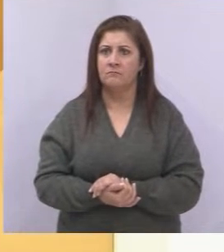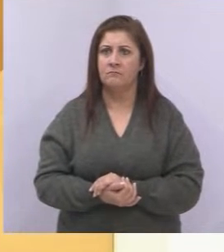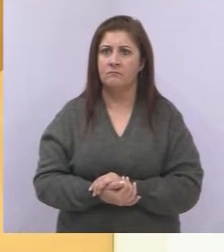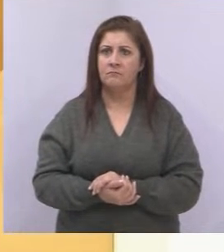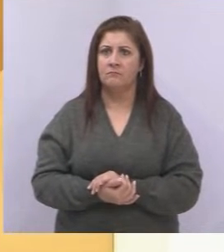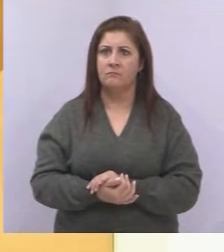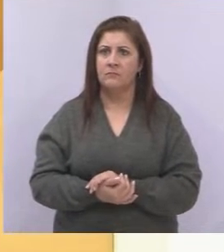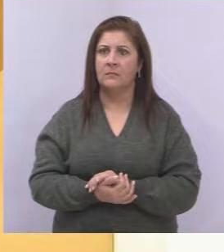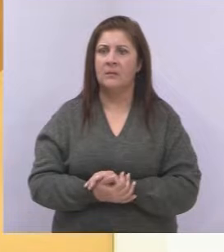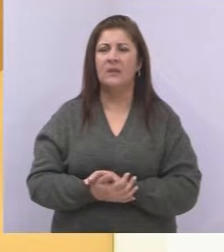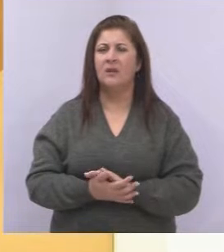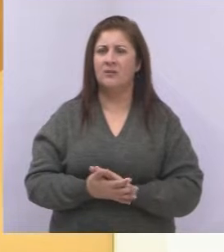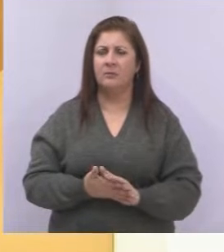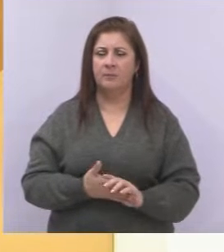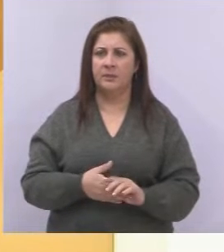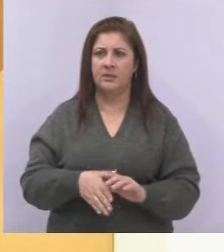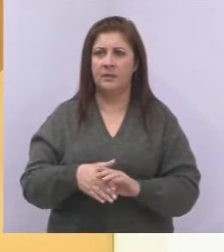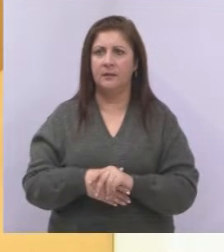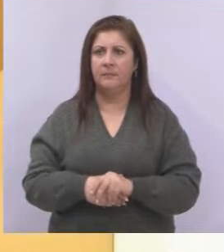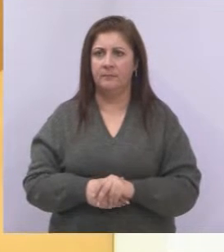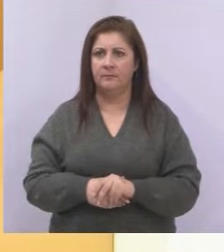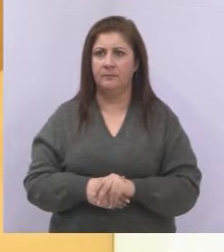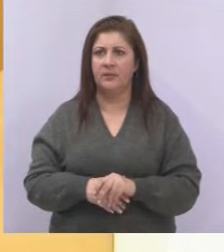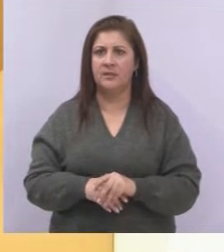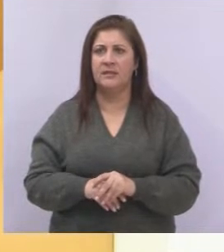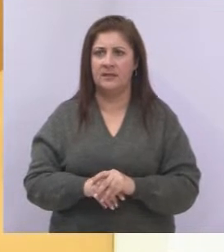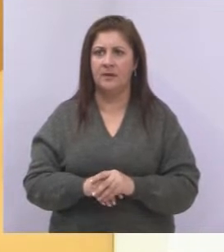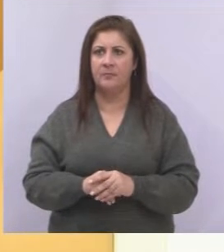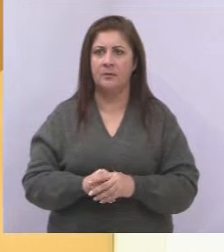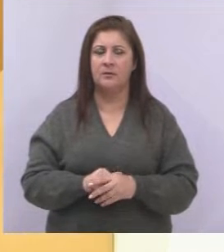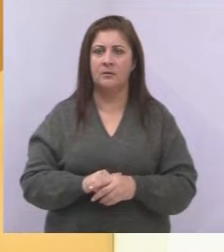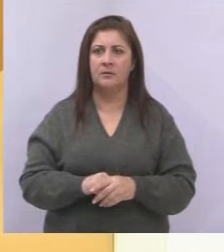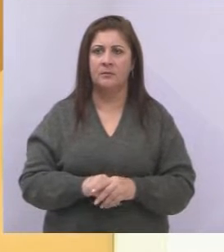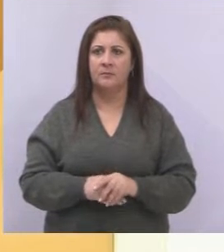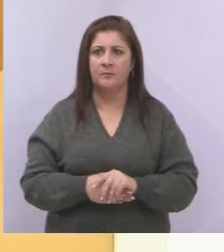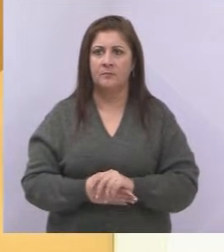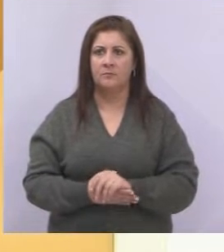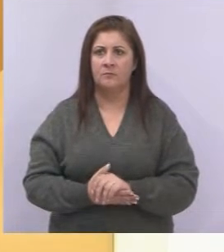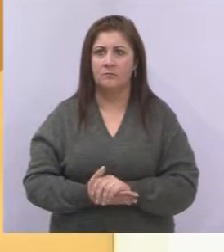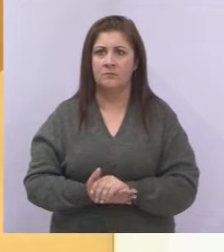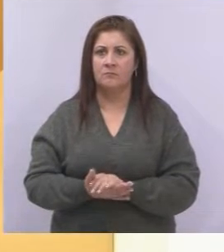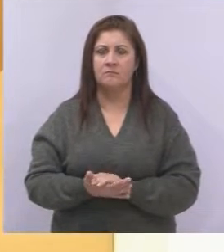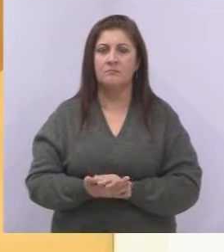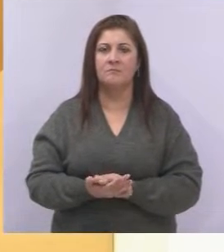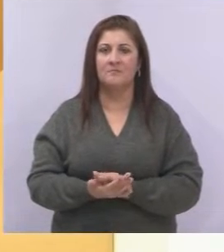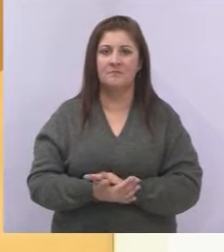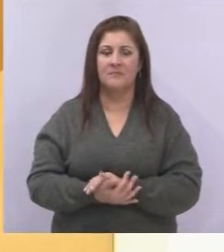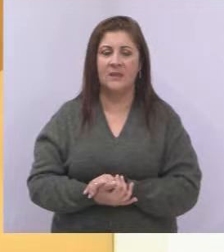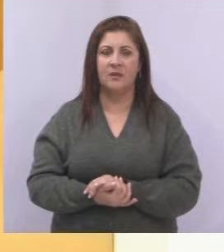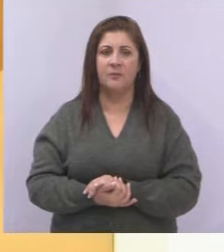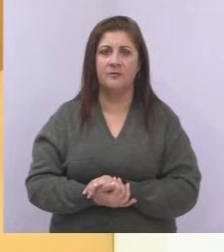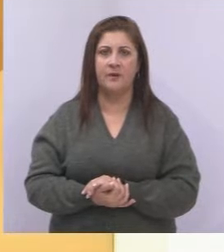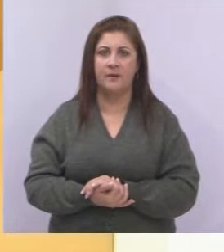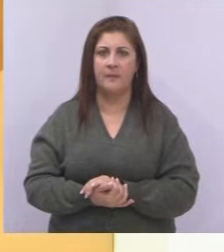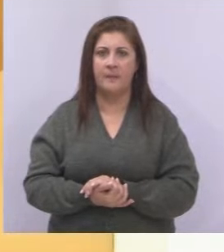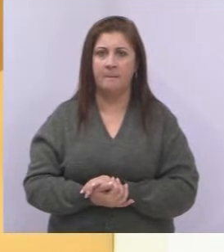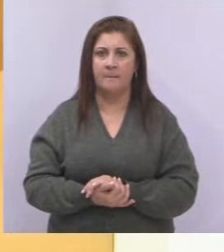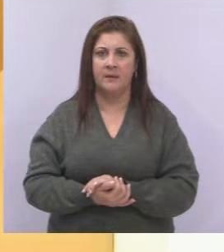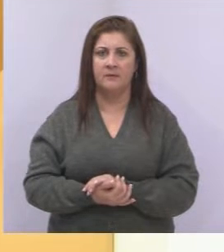moral, violência até de quem utiliza da fragilidade do